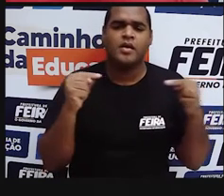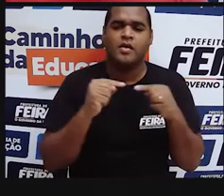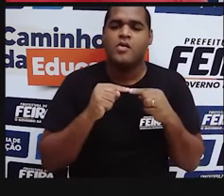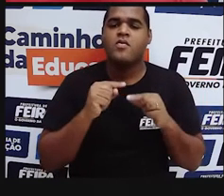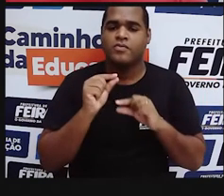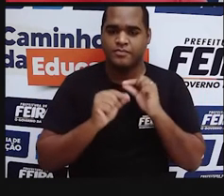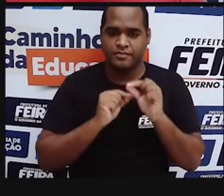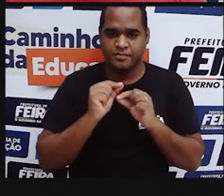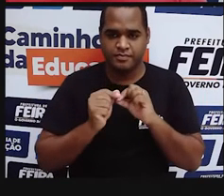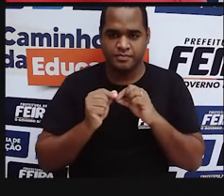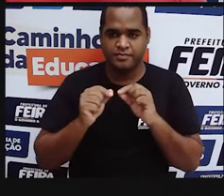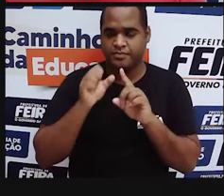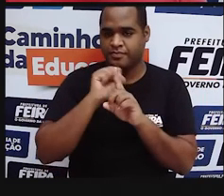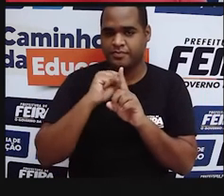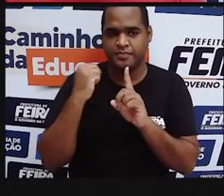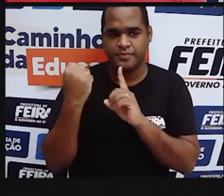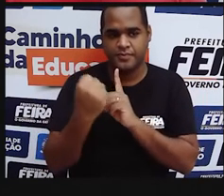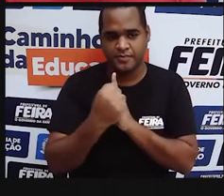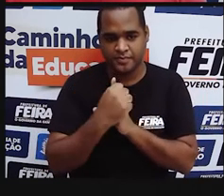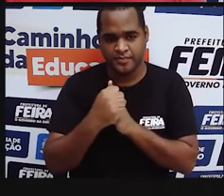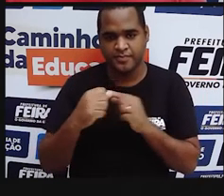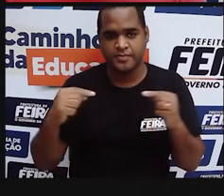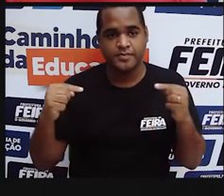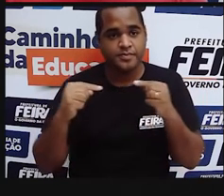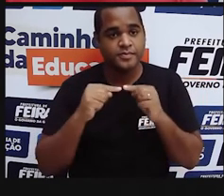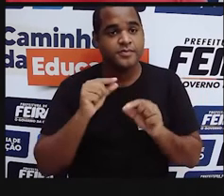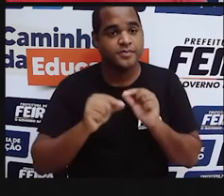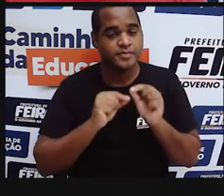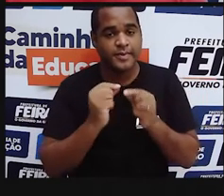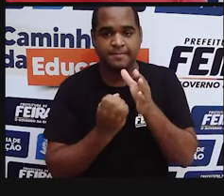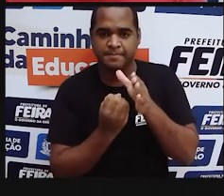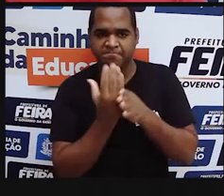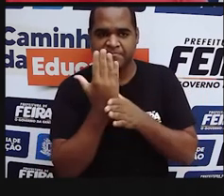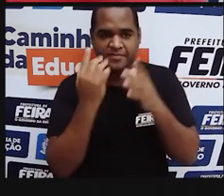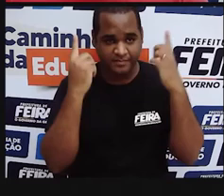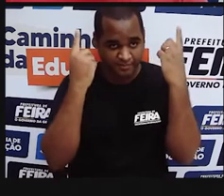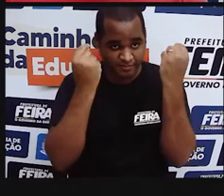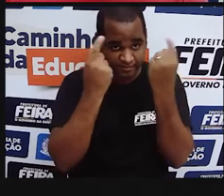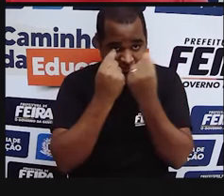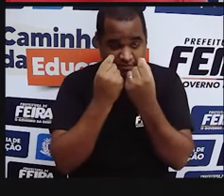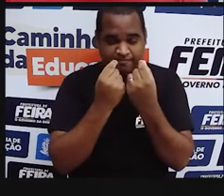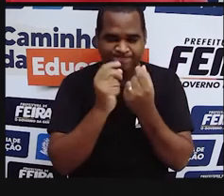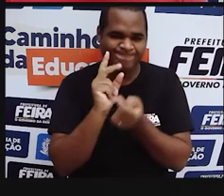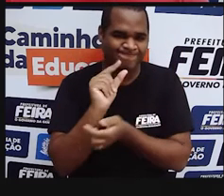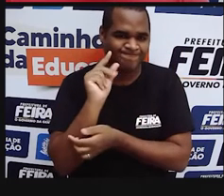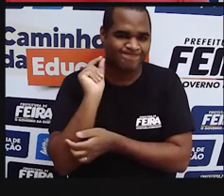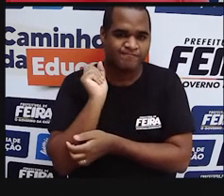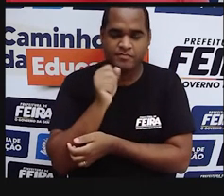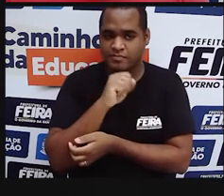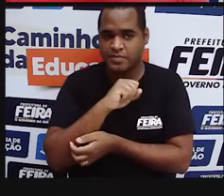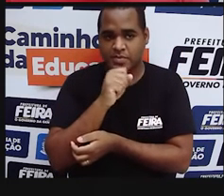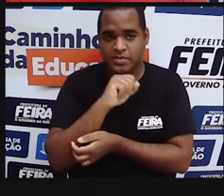ela tem muito a ver com conflitos sociais que existiam na Grécia Antiga.